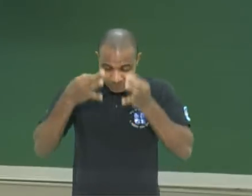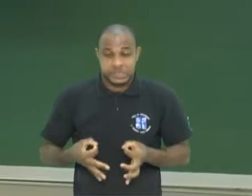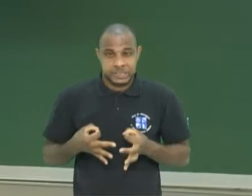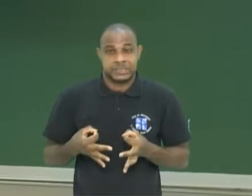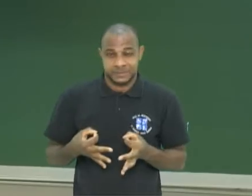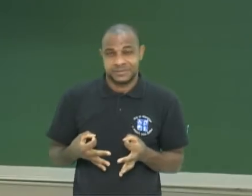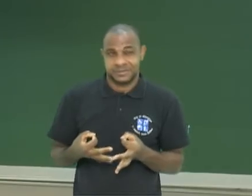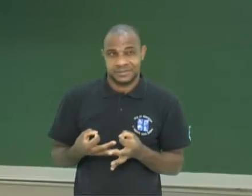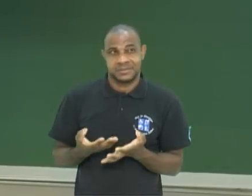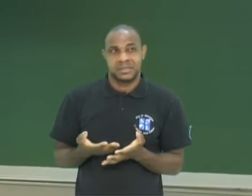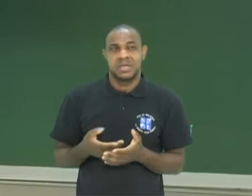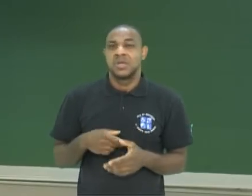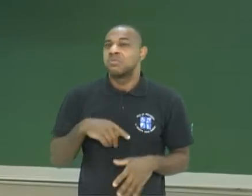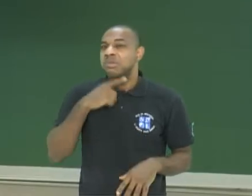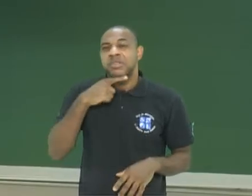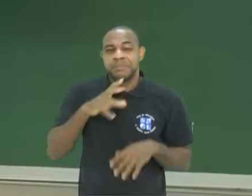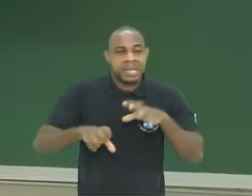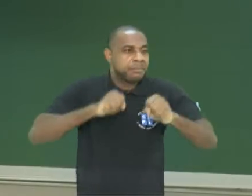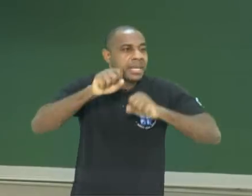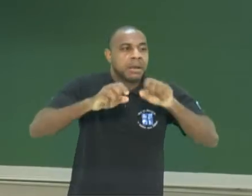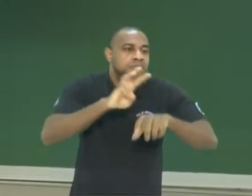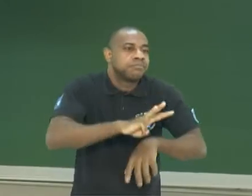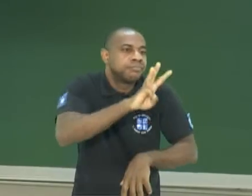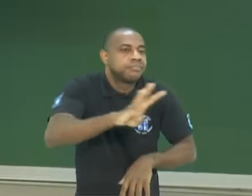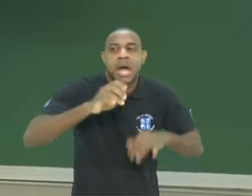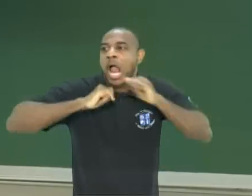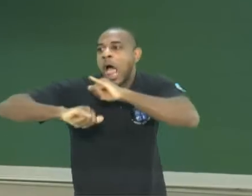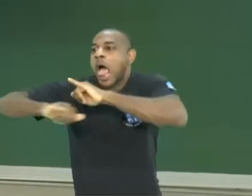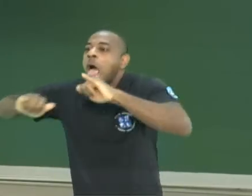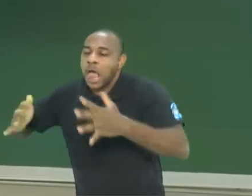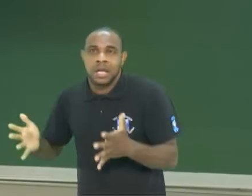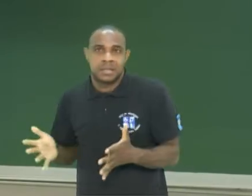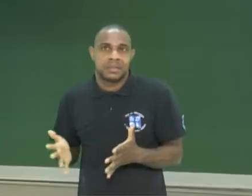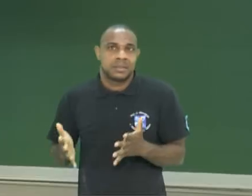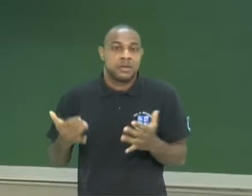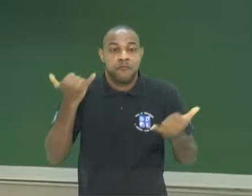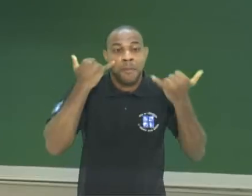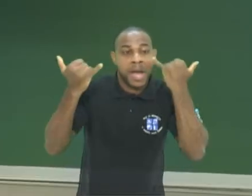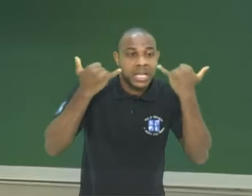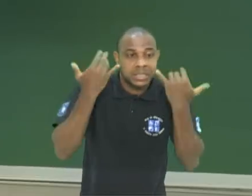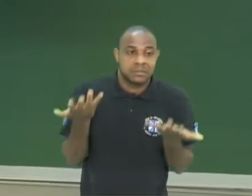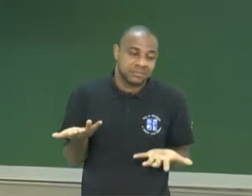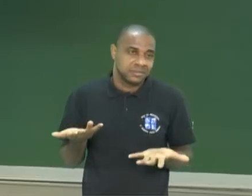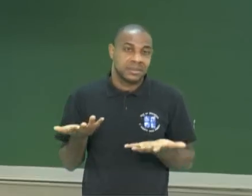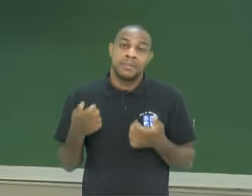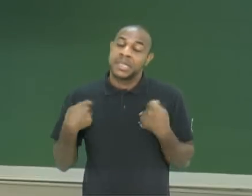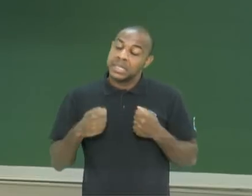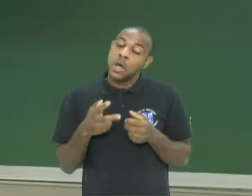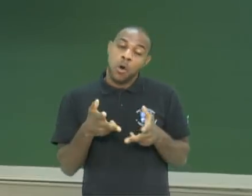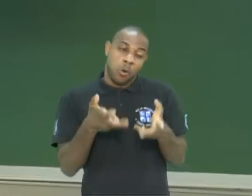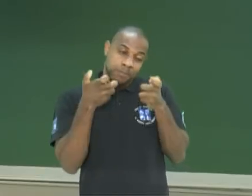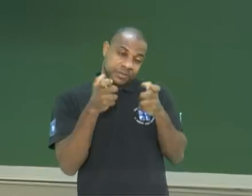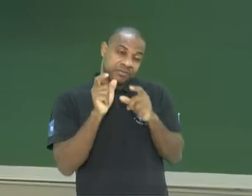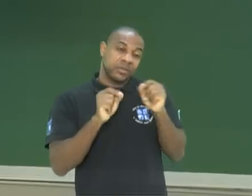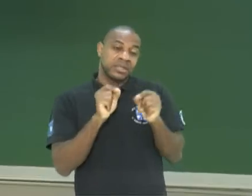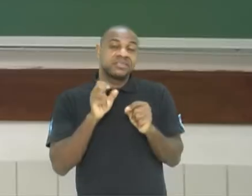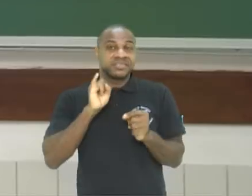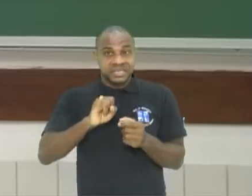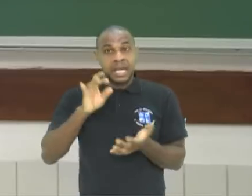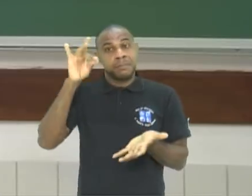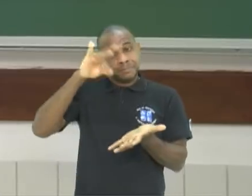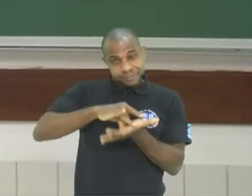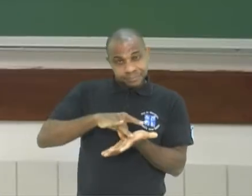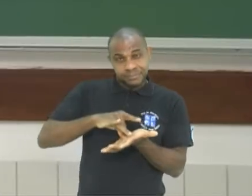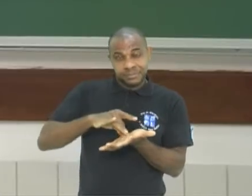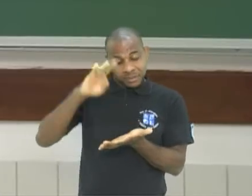ali qualquer fonte e já sair espalhando. Não, é interessante que você observe se aquela fonte é confiável. Quais